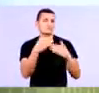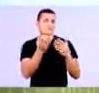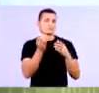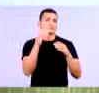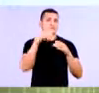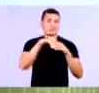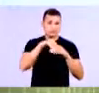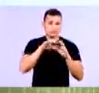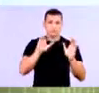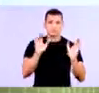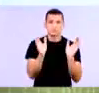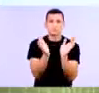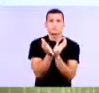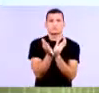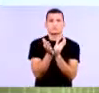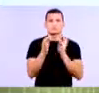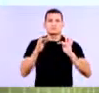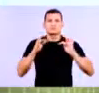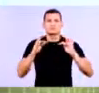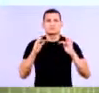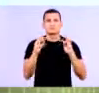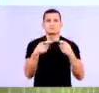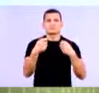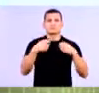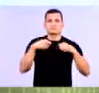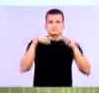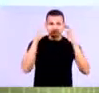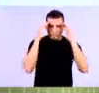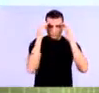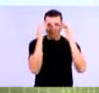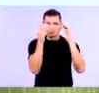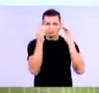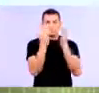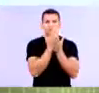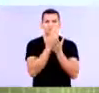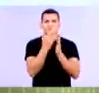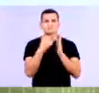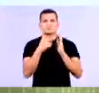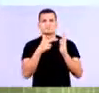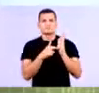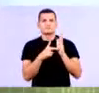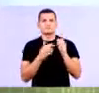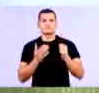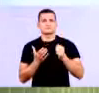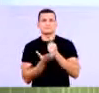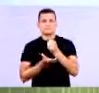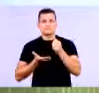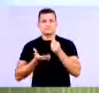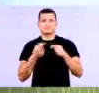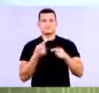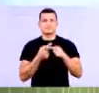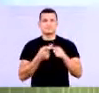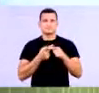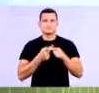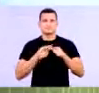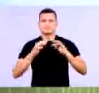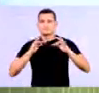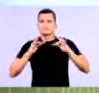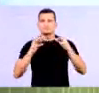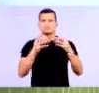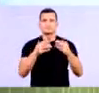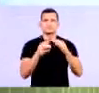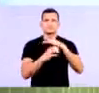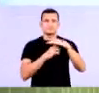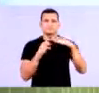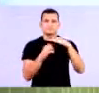uma organização, todos devem obedecer algumas diretrizes básicas. Por quê? Toda empresa, gente, ela